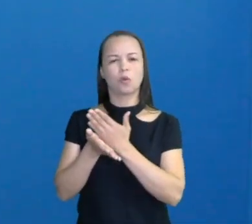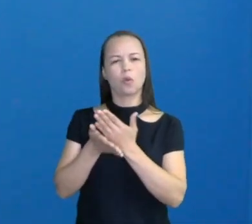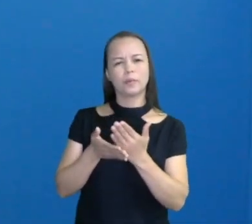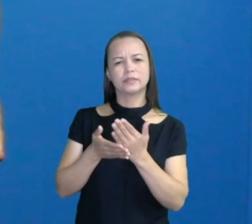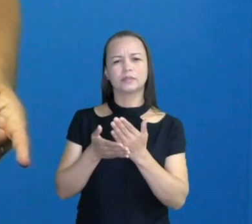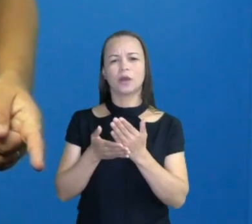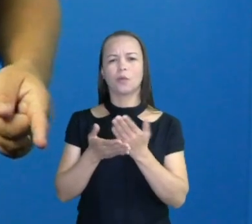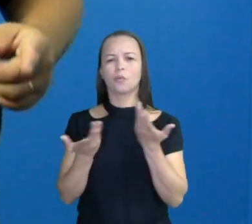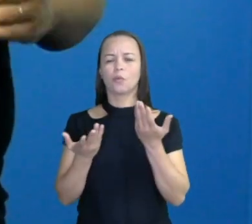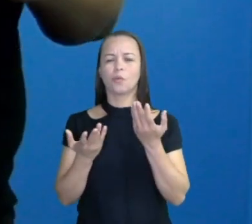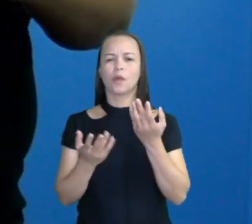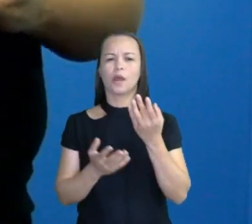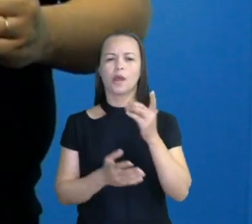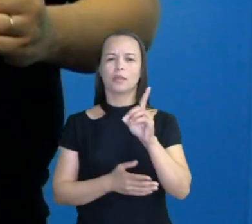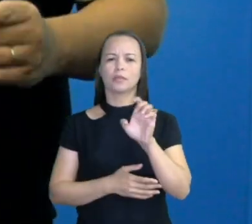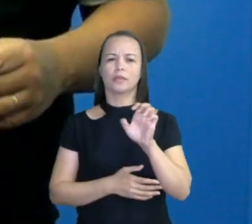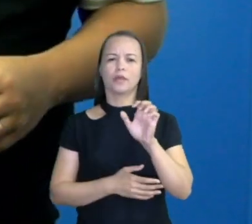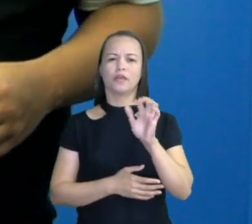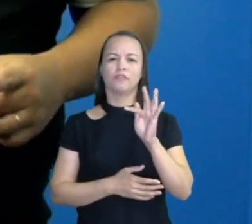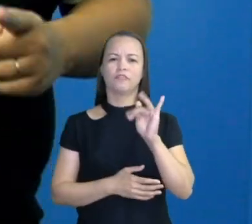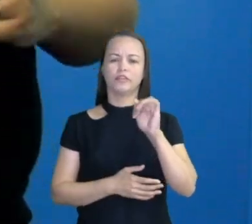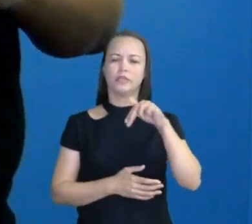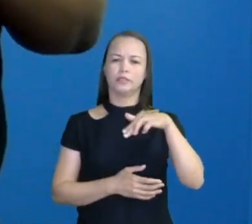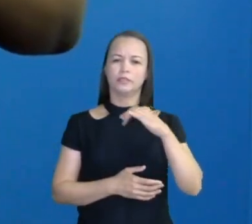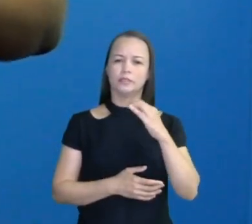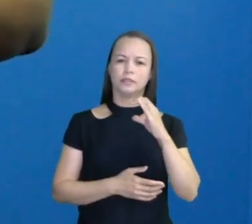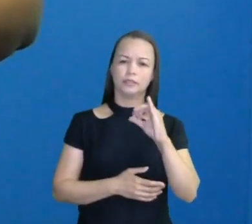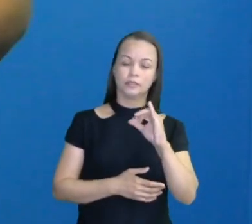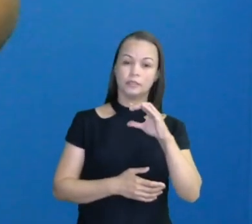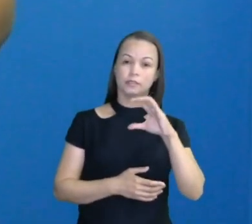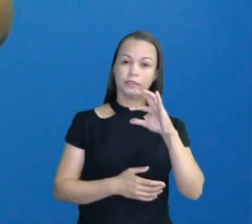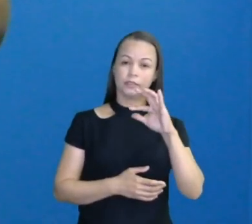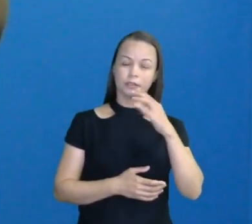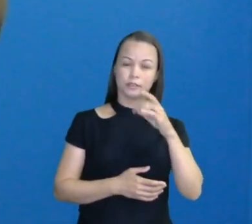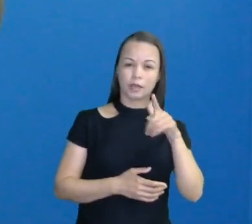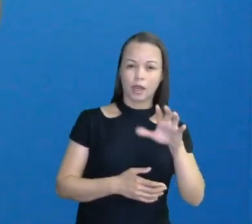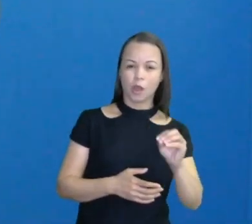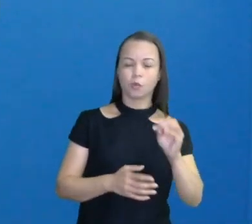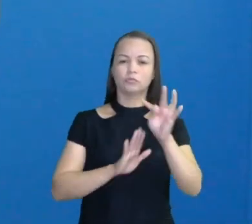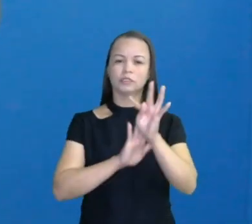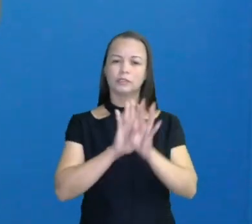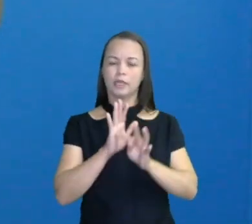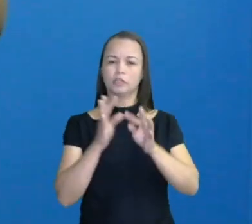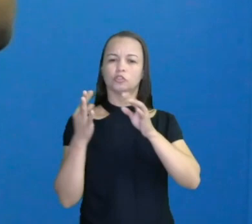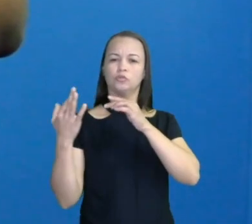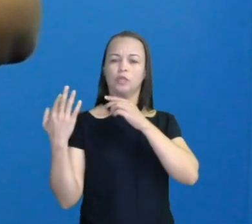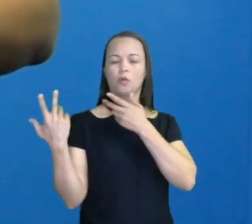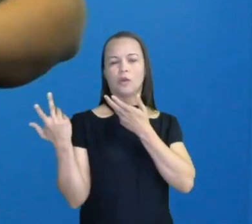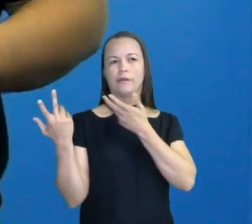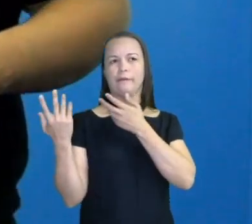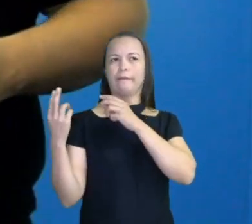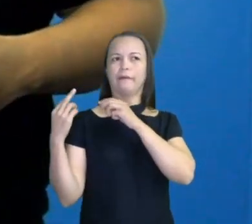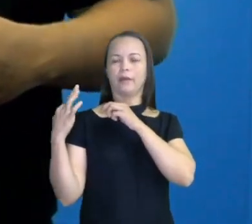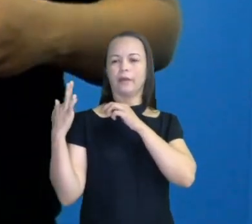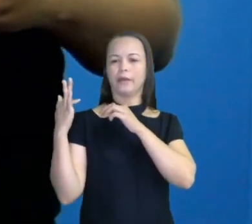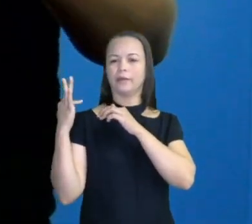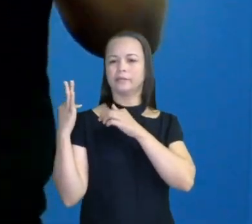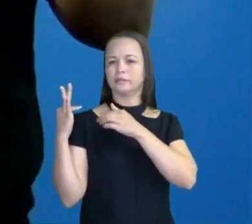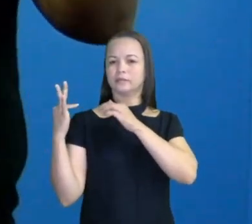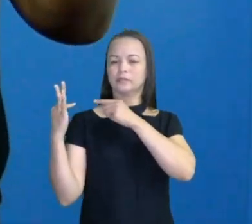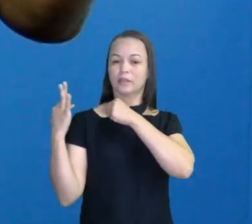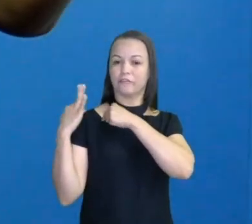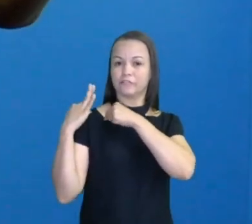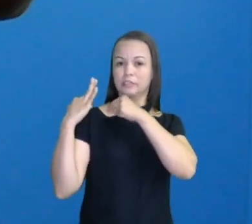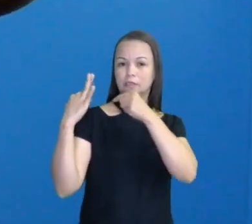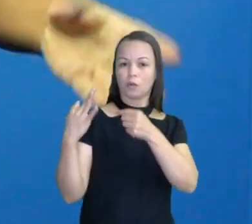a definição de texto. É muito importante a gente definir, porque aí parte